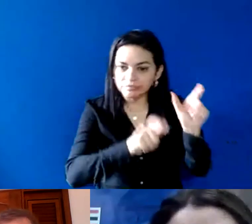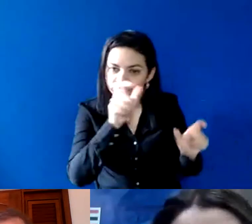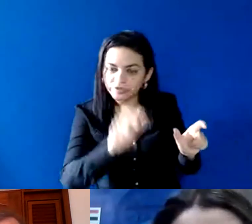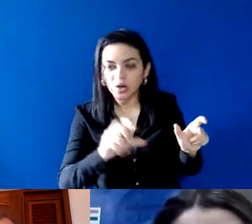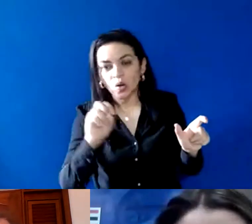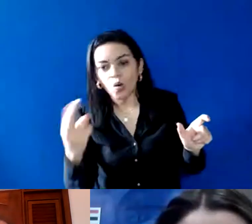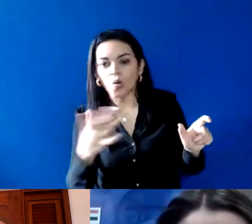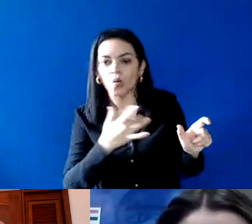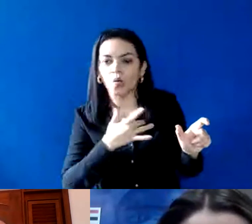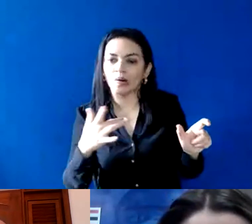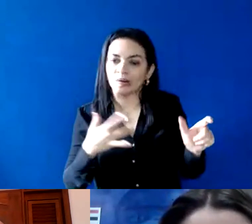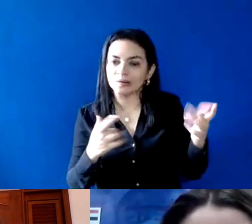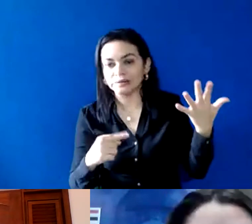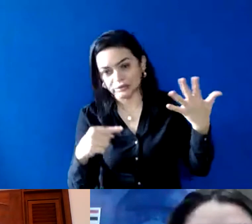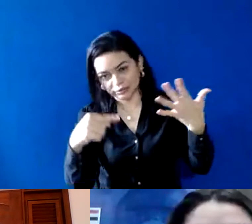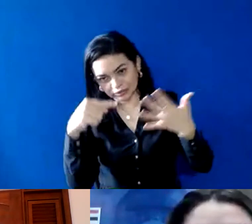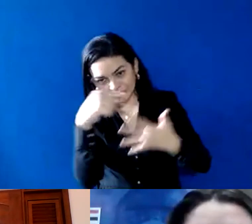de saúde.